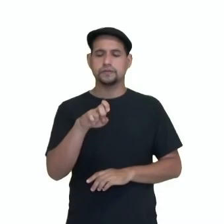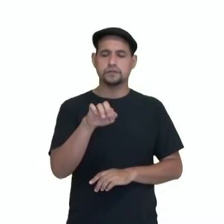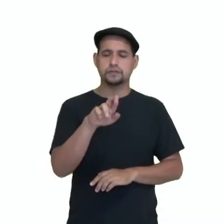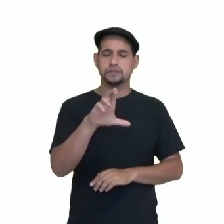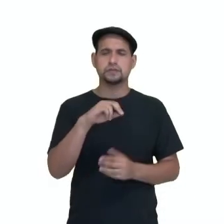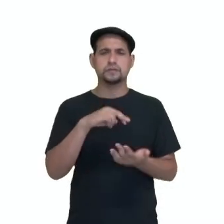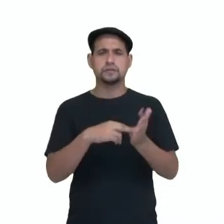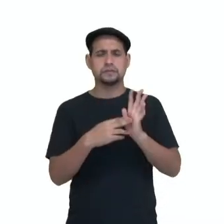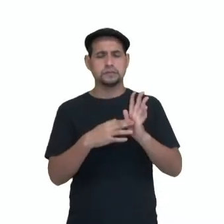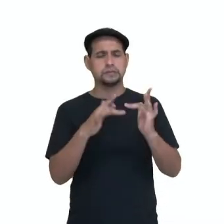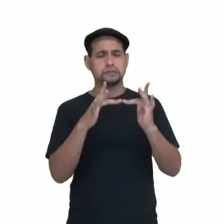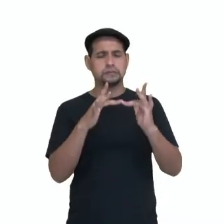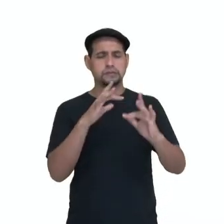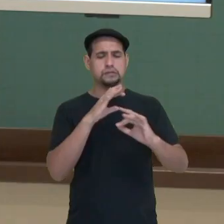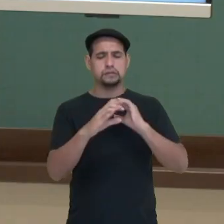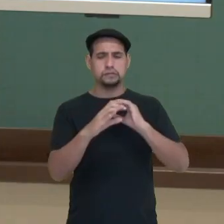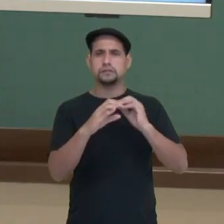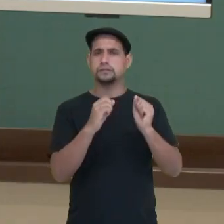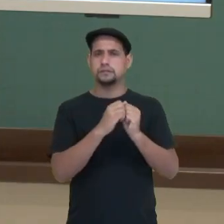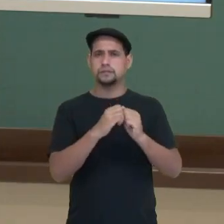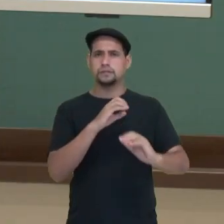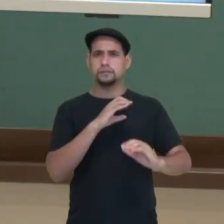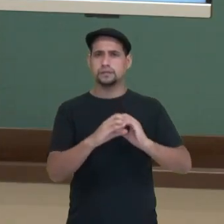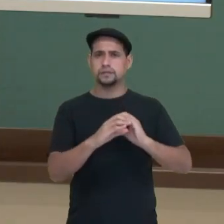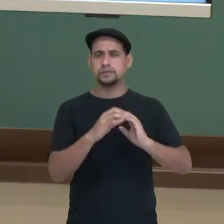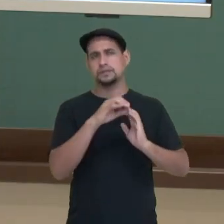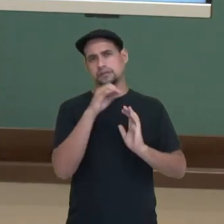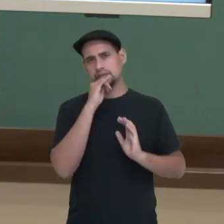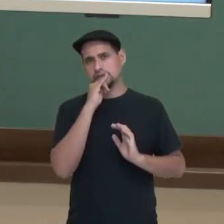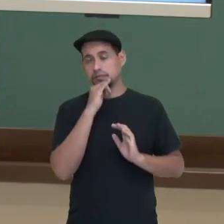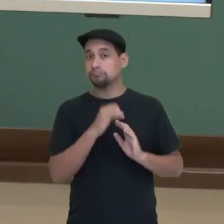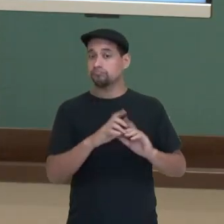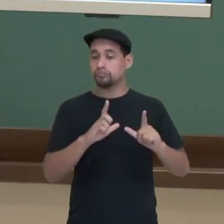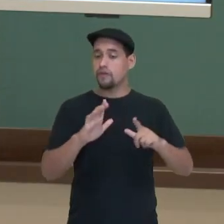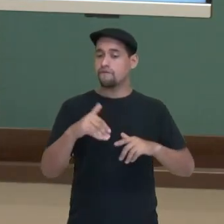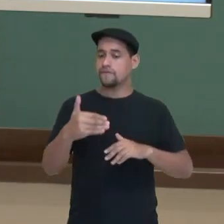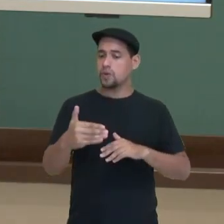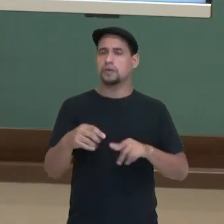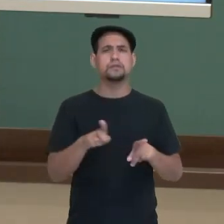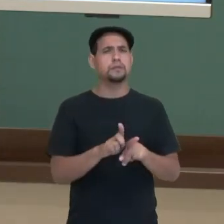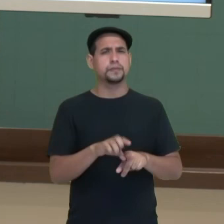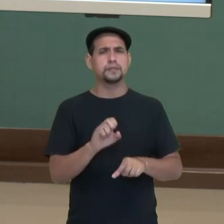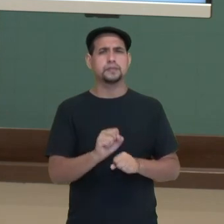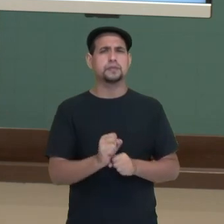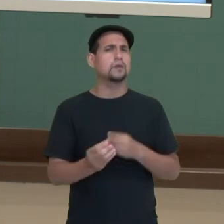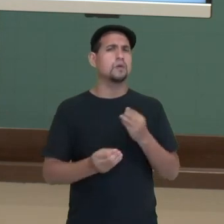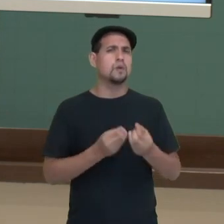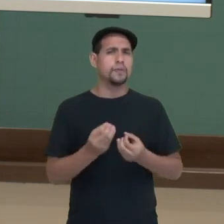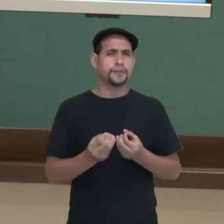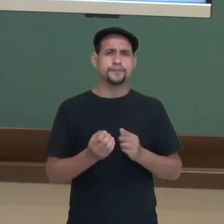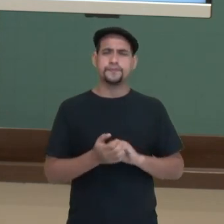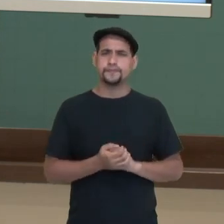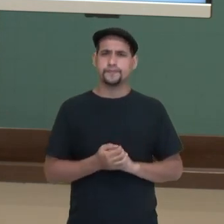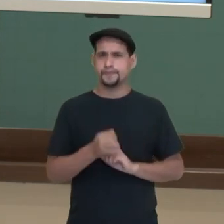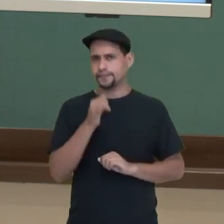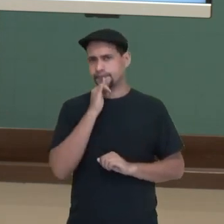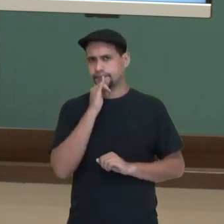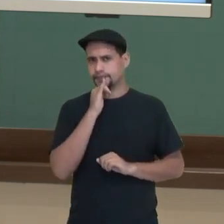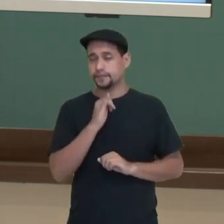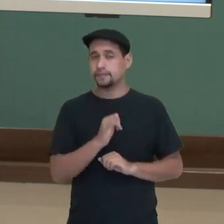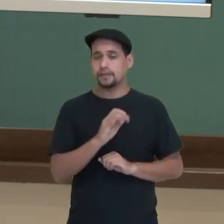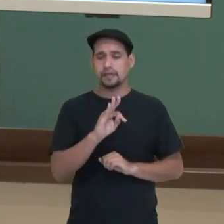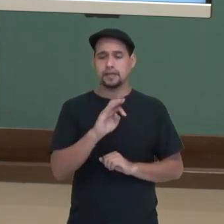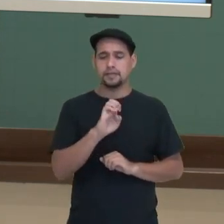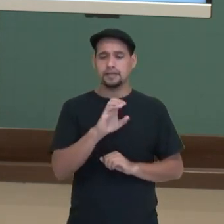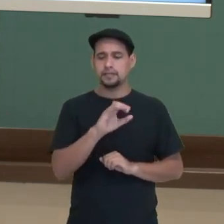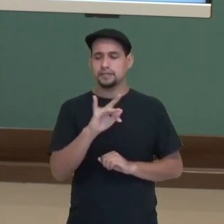comunicação. Nosso corpo vai se comunicar com o meio externo e o meio interno através desse